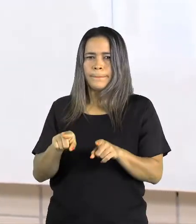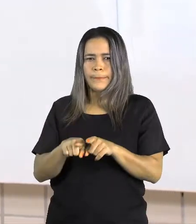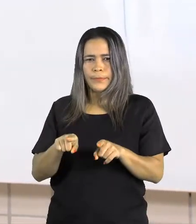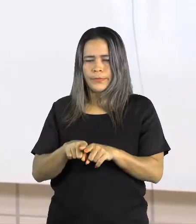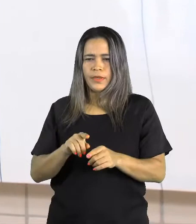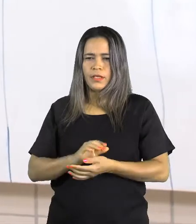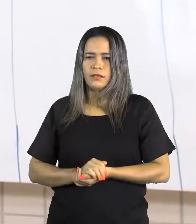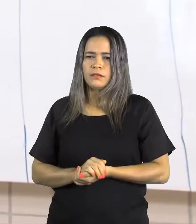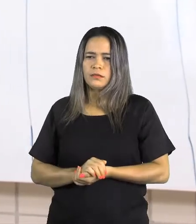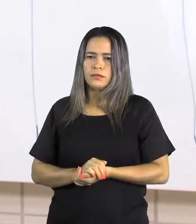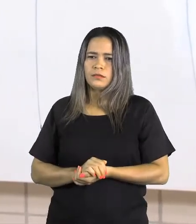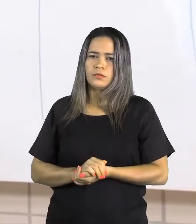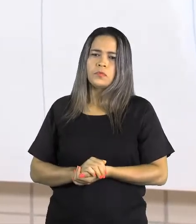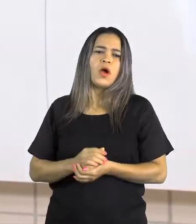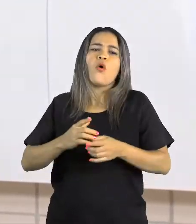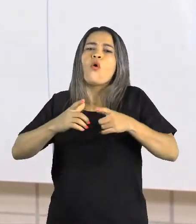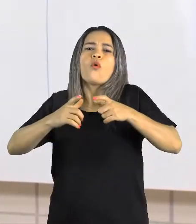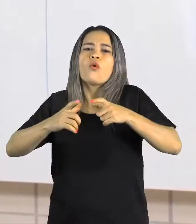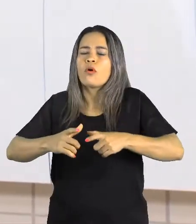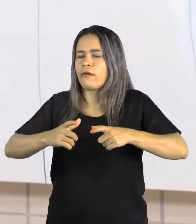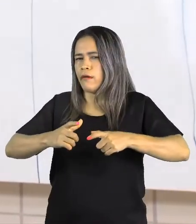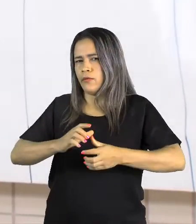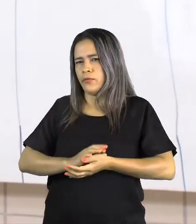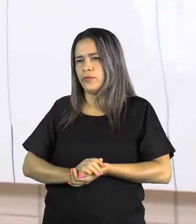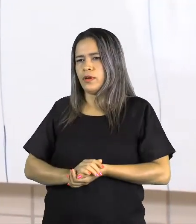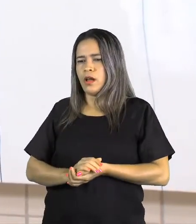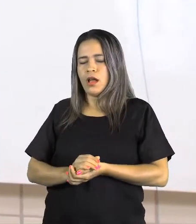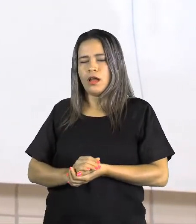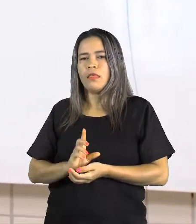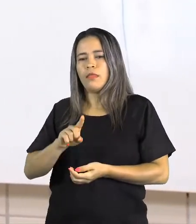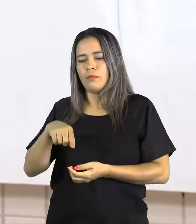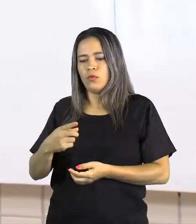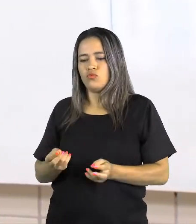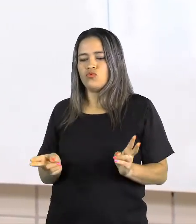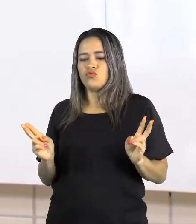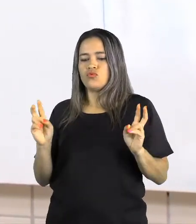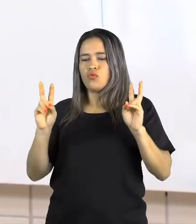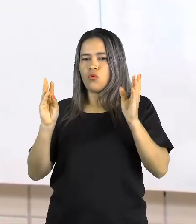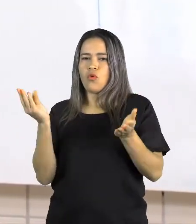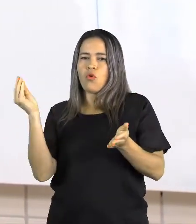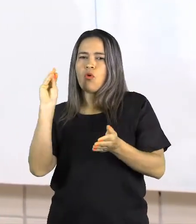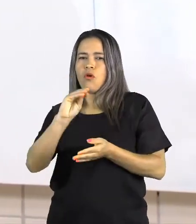e basicamente o local. Aí você vem com o título.